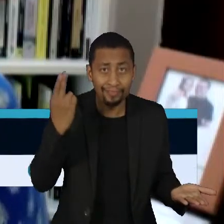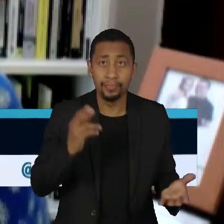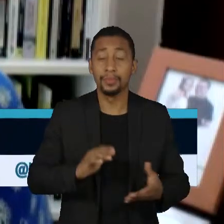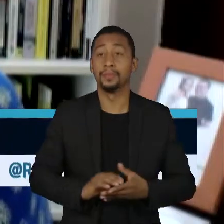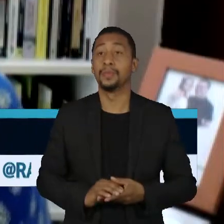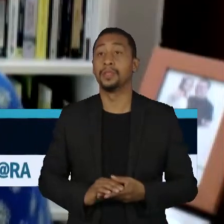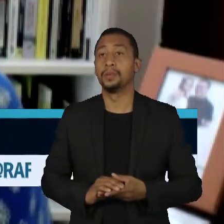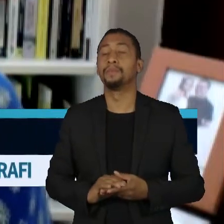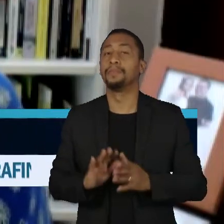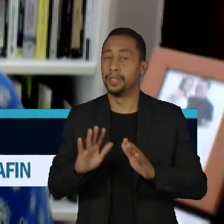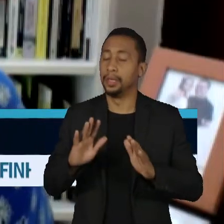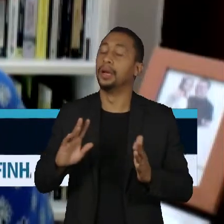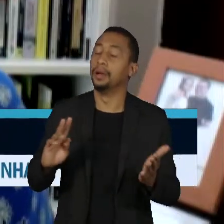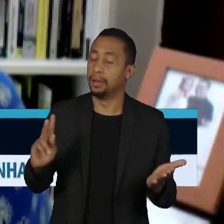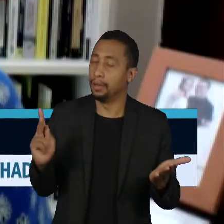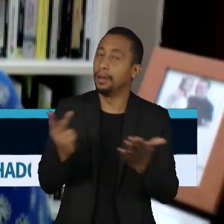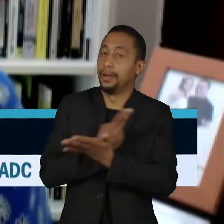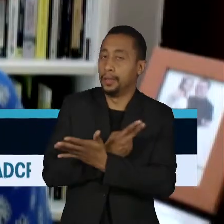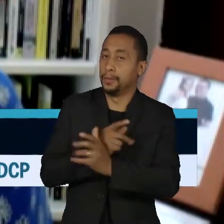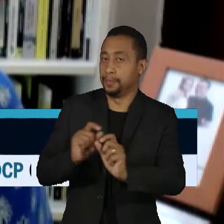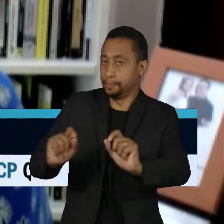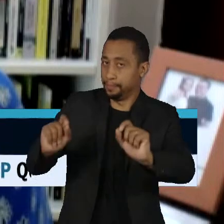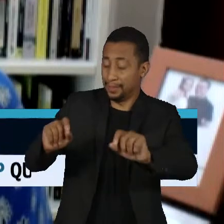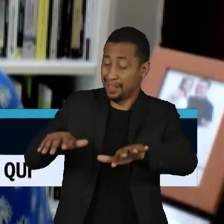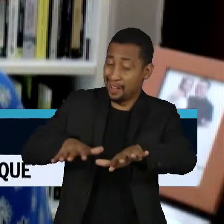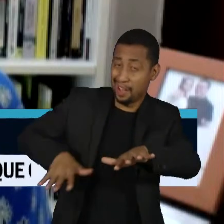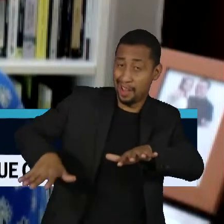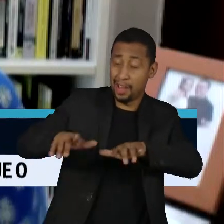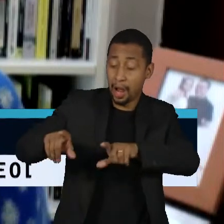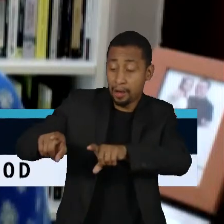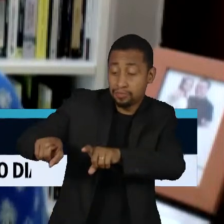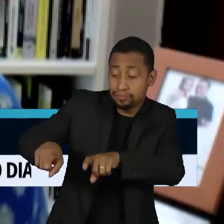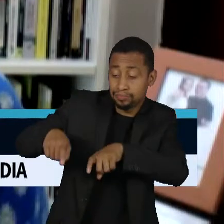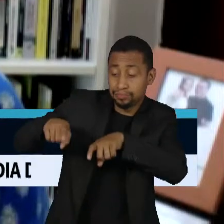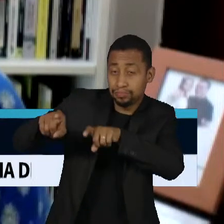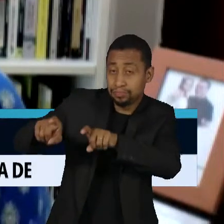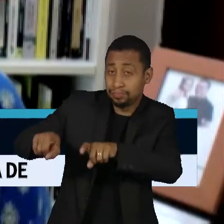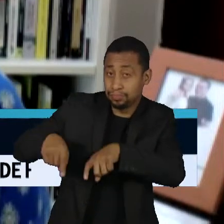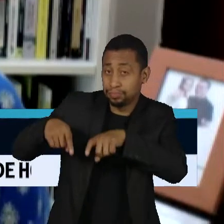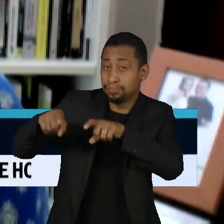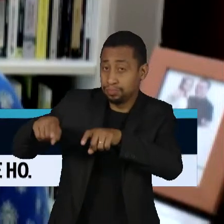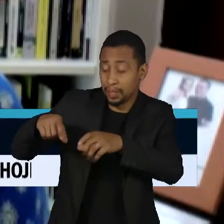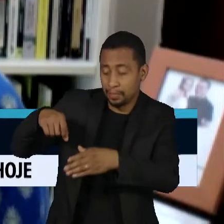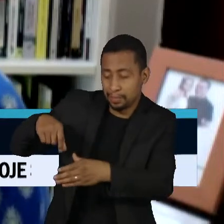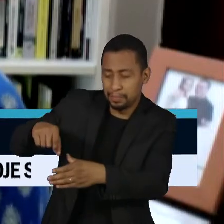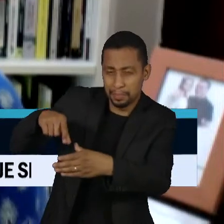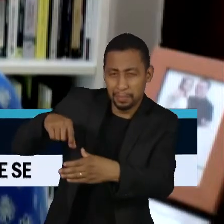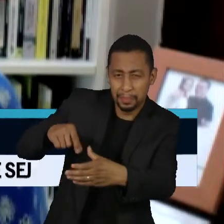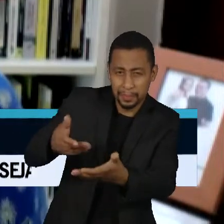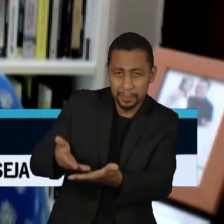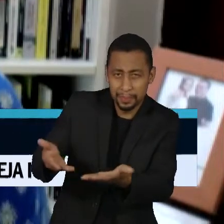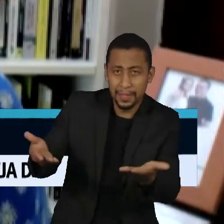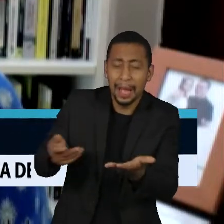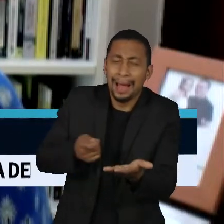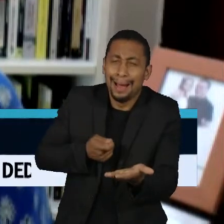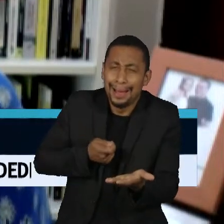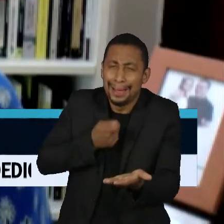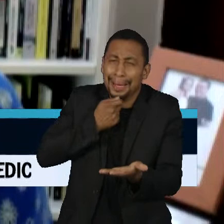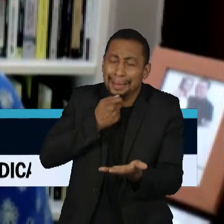gente pensar, né, que setores do agronegócio ainda permanecem numa